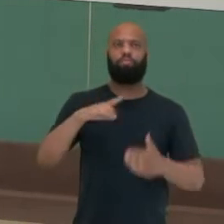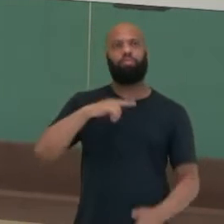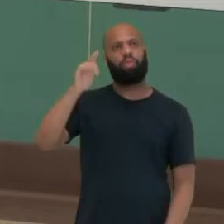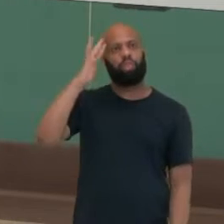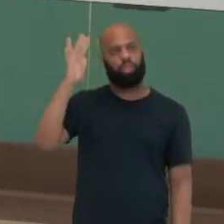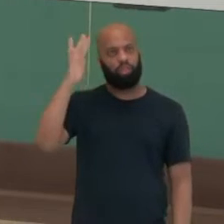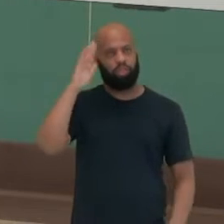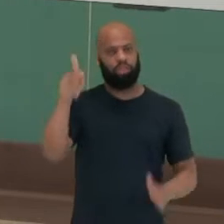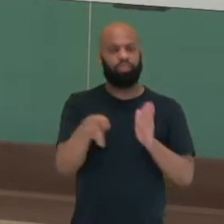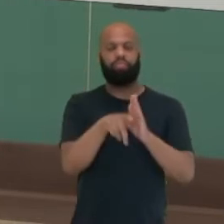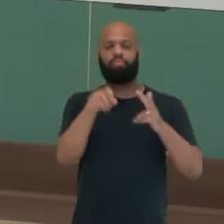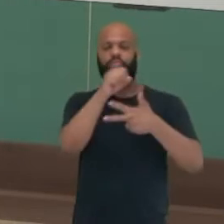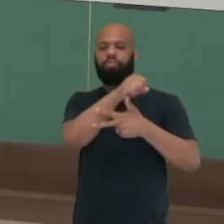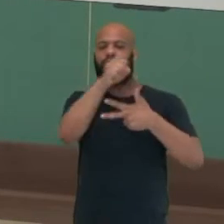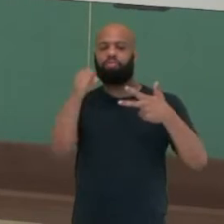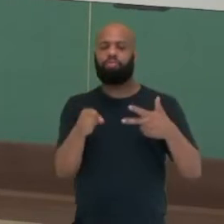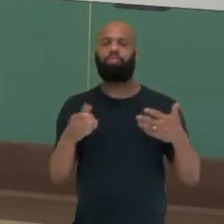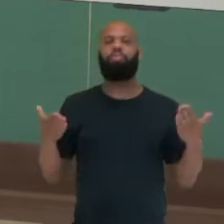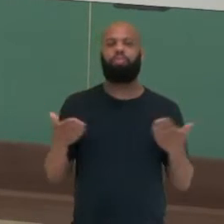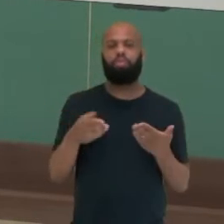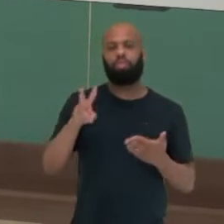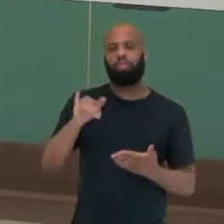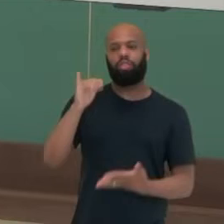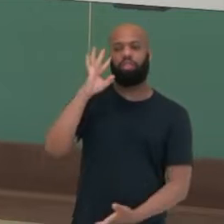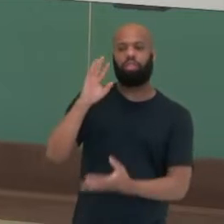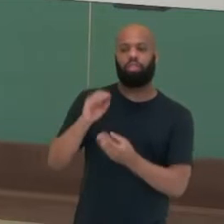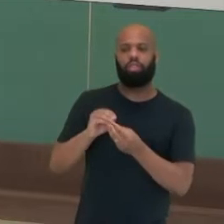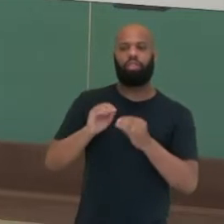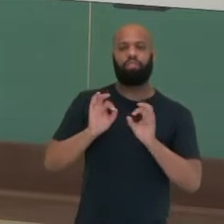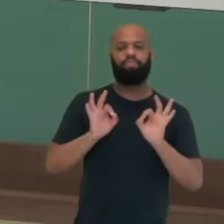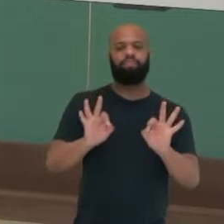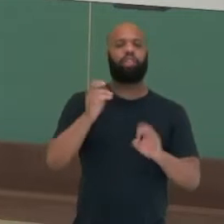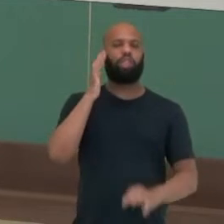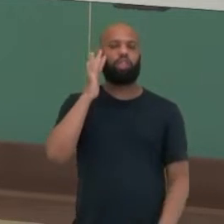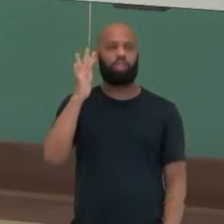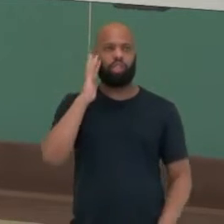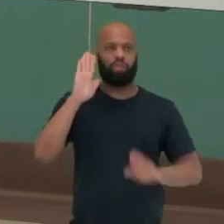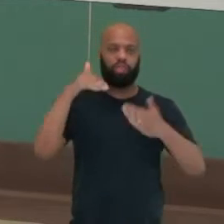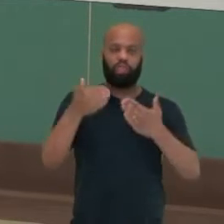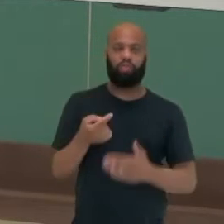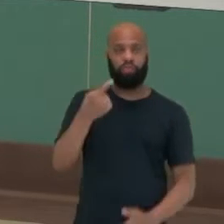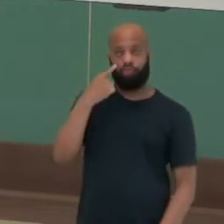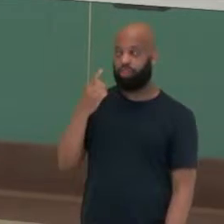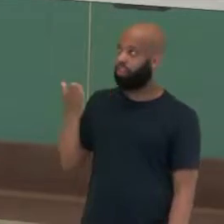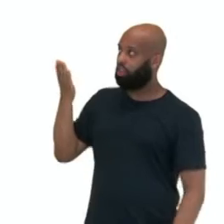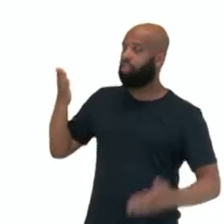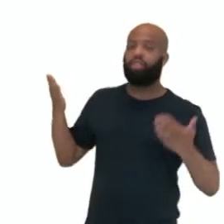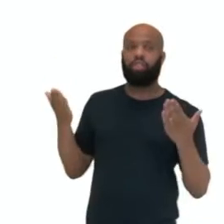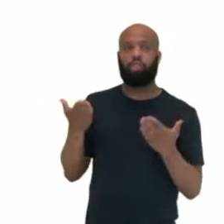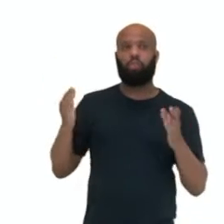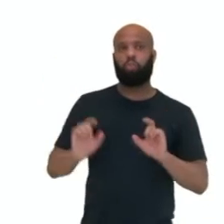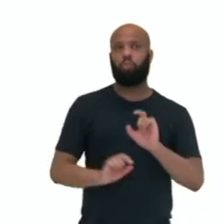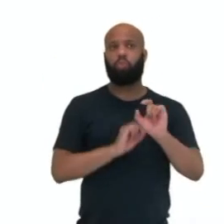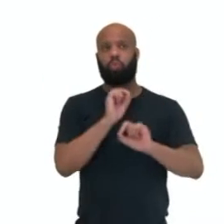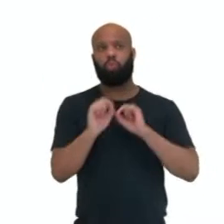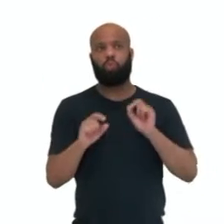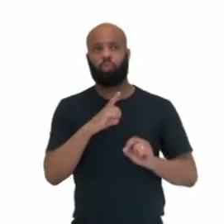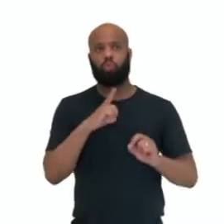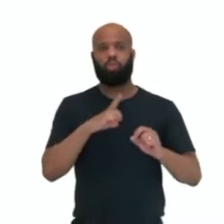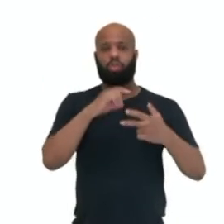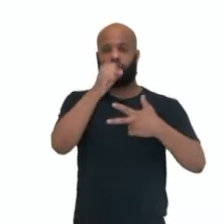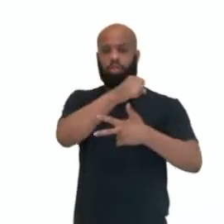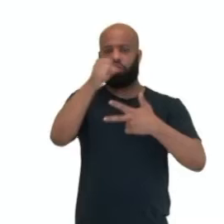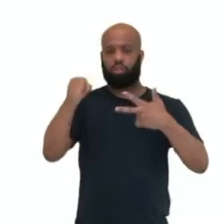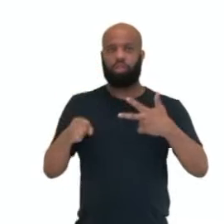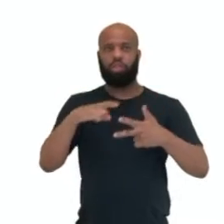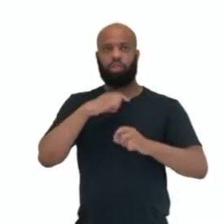da tripartição dos poderes. Então, vamos entender melhor essa teoria. Como vocês podem observar, nós temos, dentre esses três